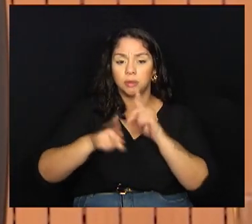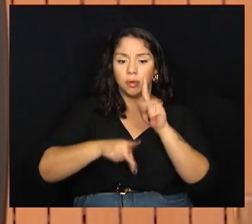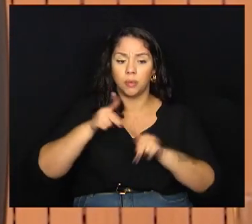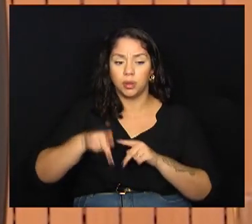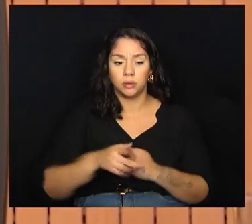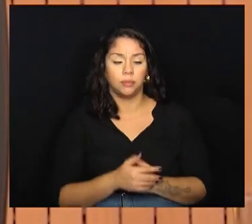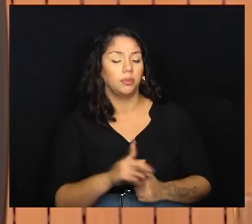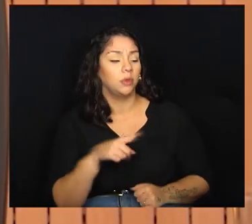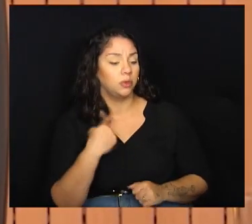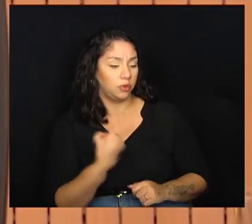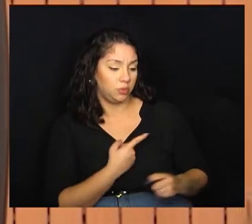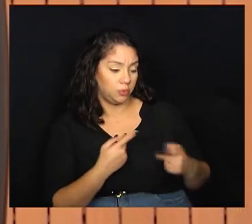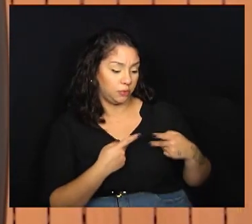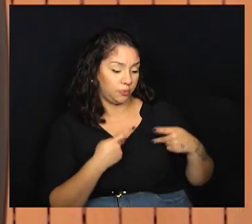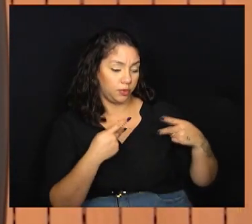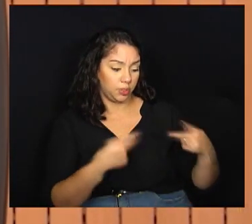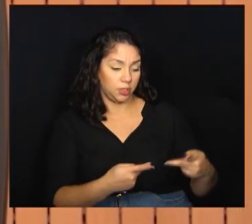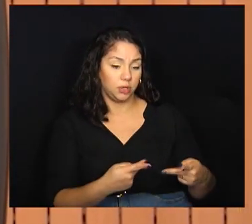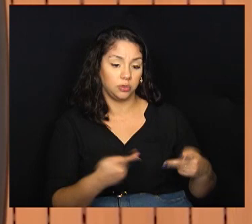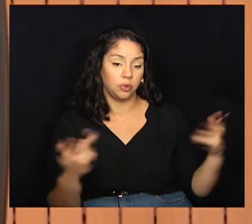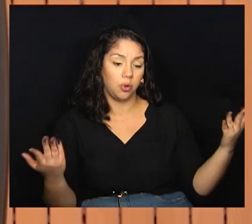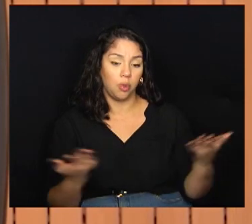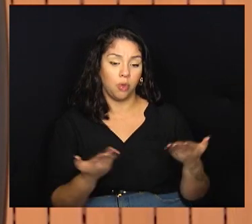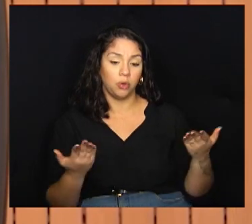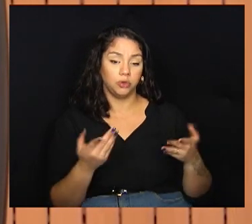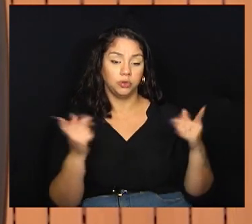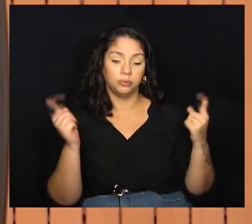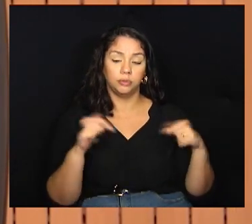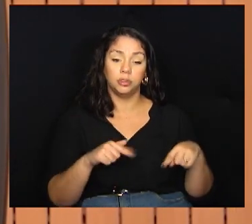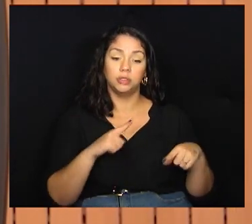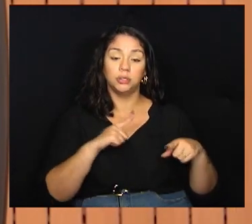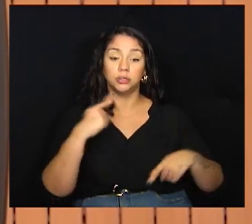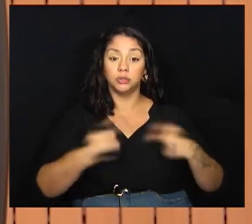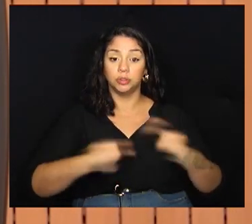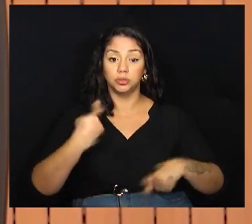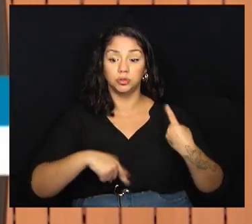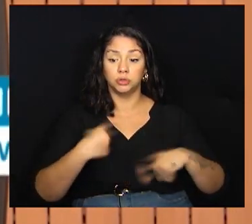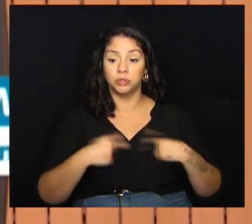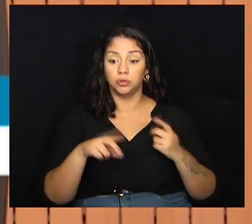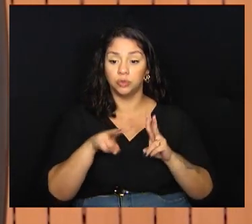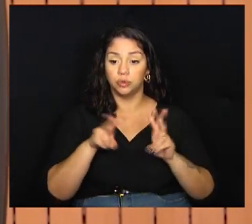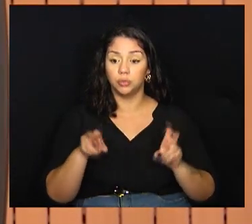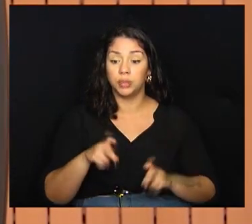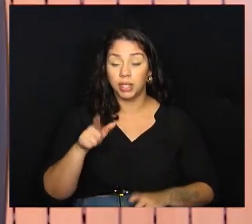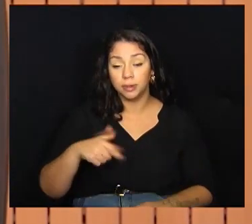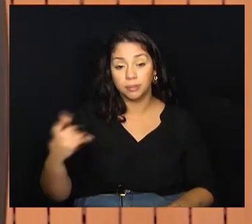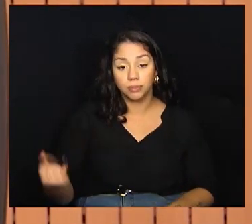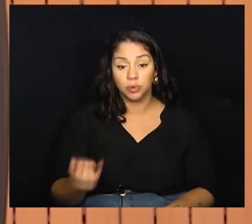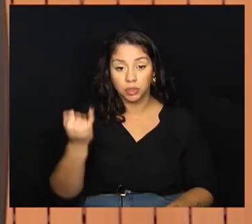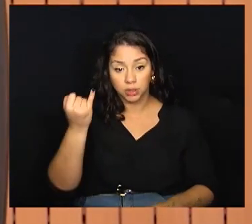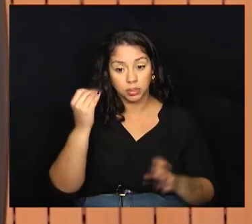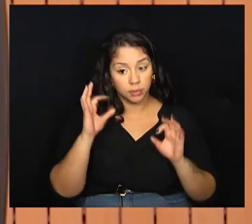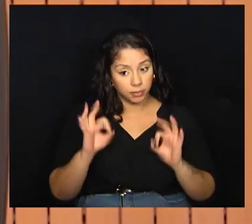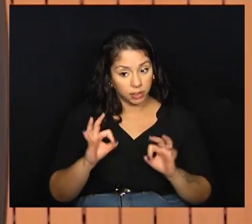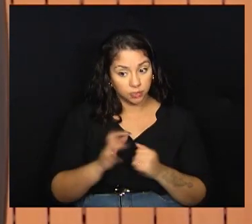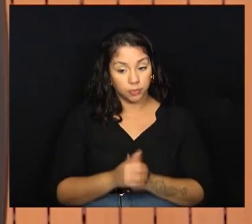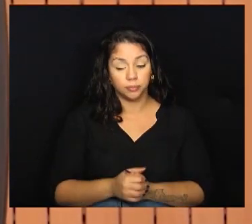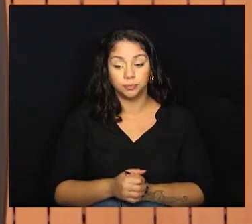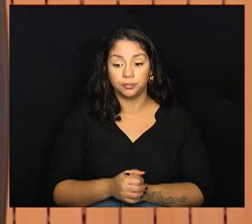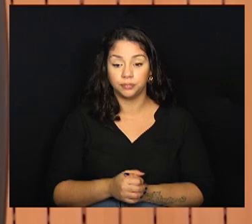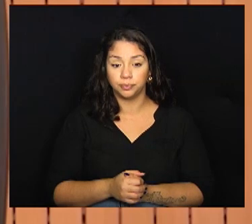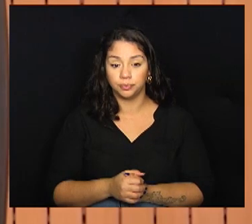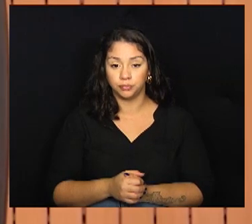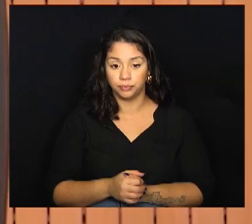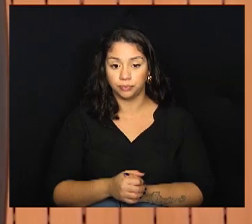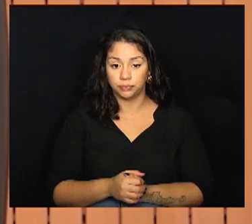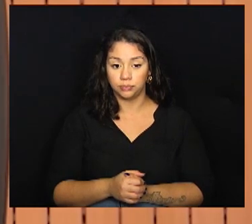somos convidados para estar aqui hoje, debater sobre um assunto de extrema importância, né, que